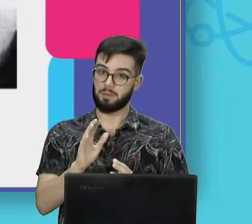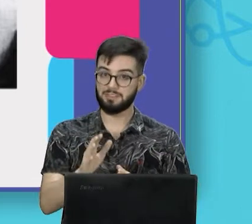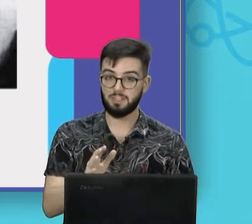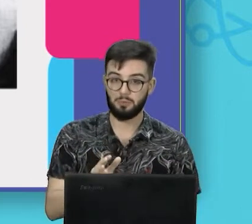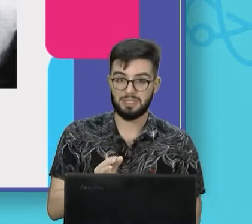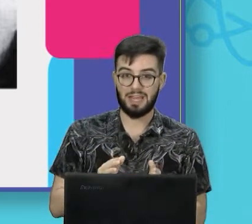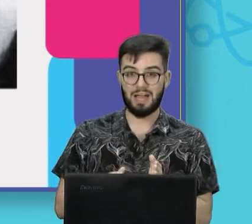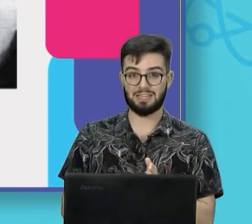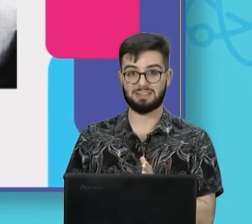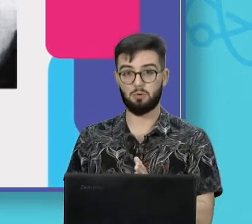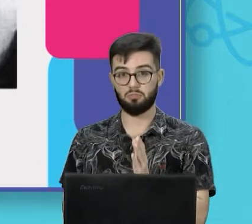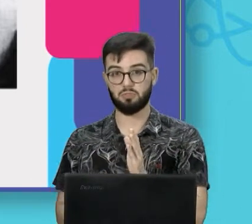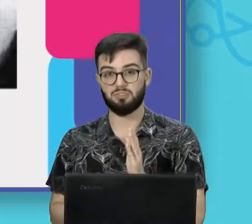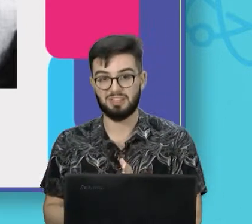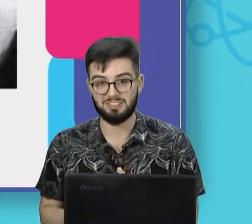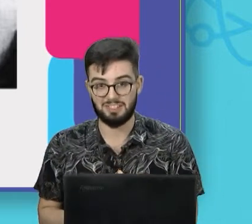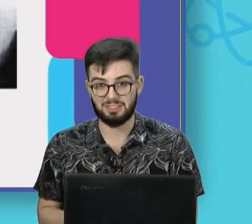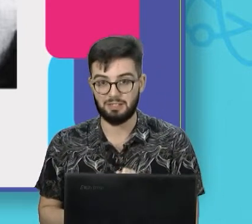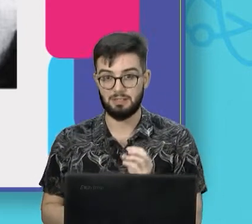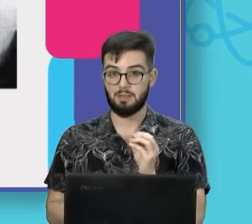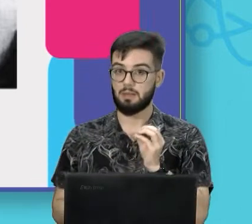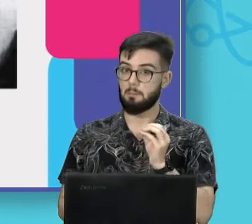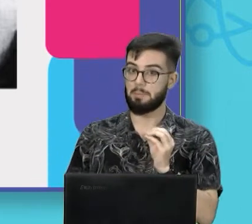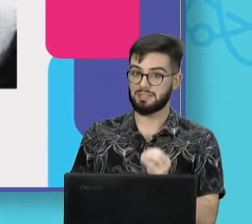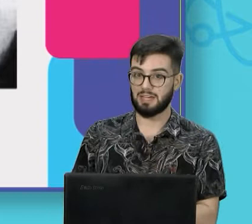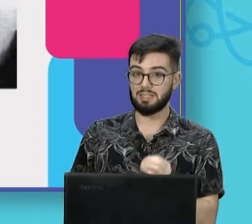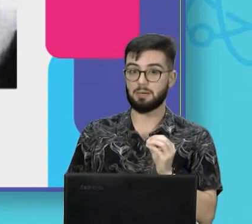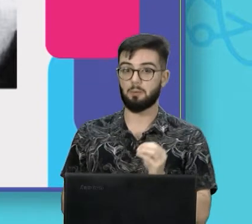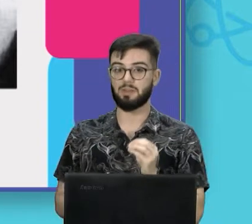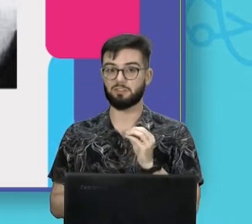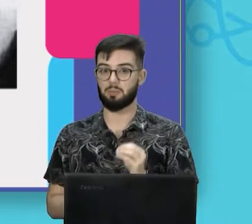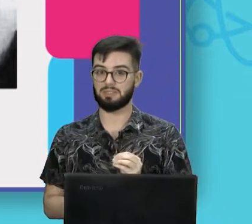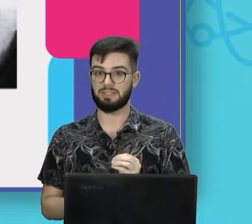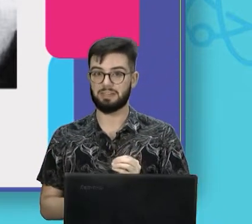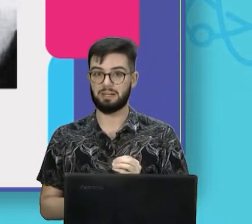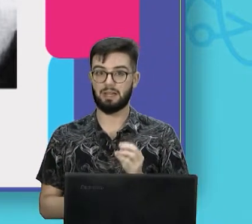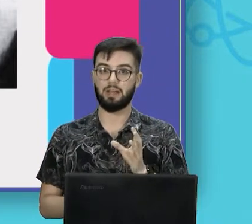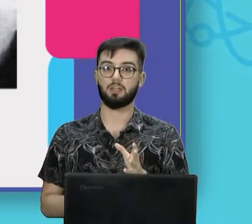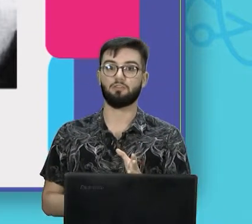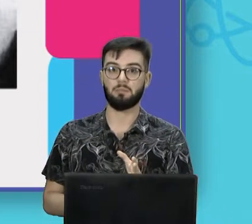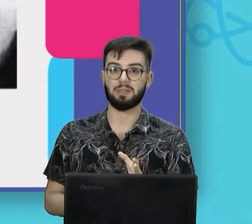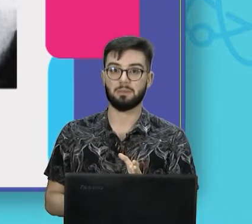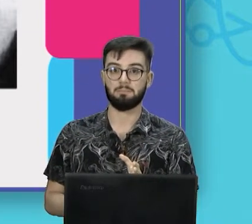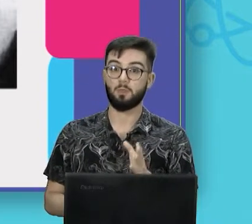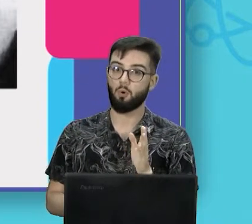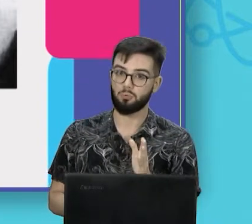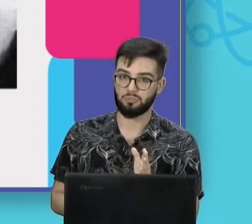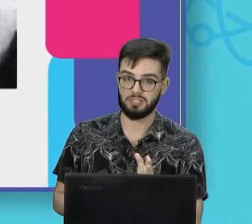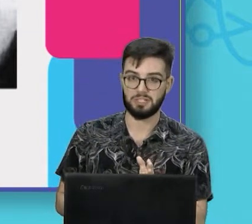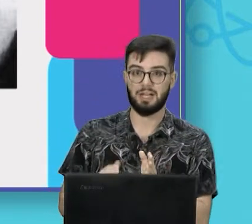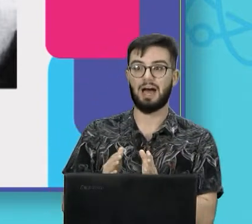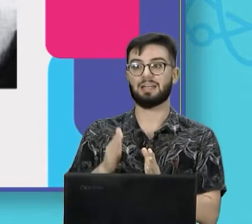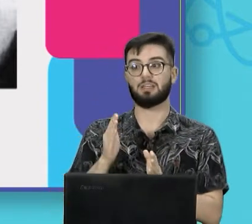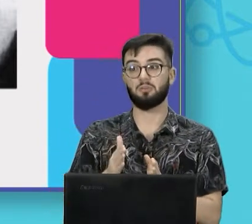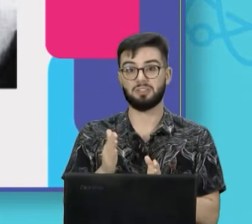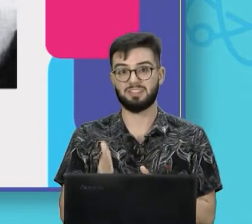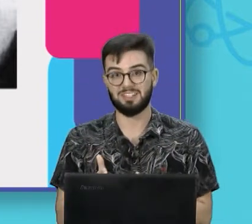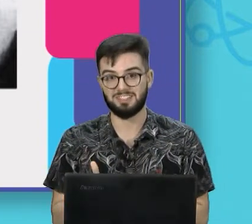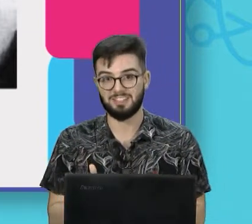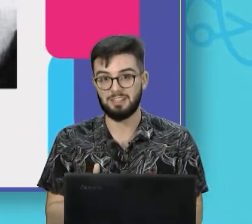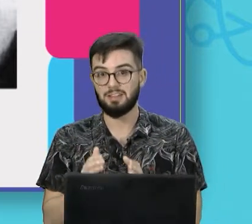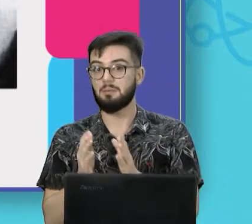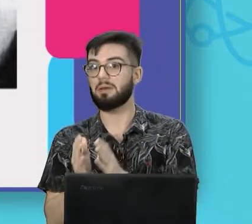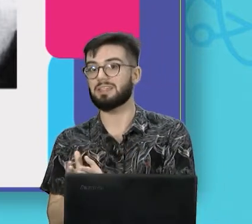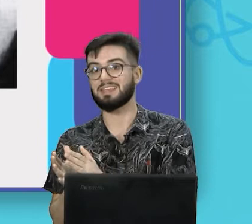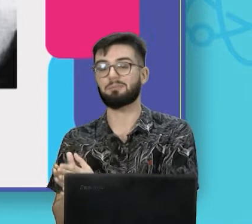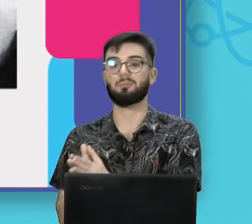para se ter uma ideia até os anos 60 metade da população brasileira era analfabeta ou seja até